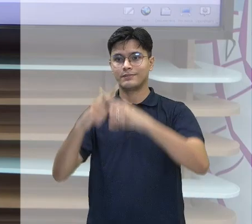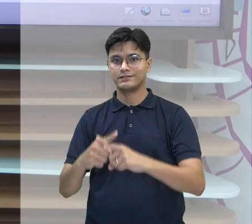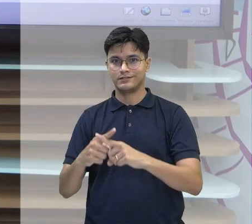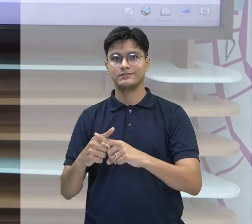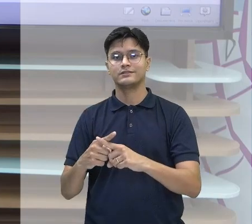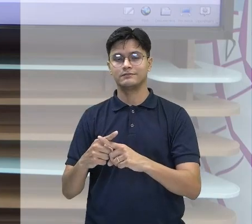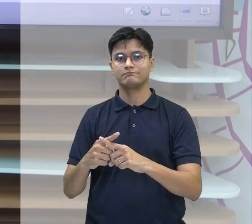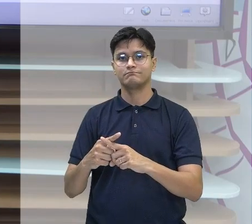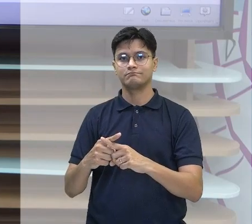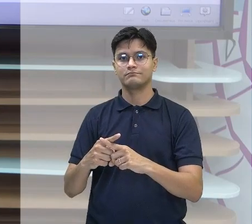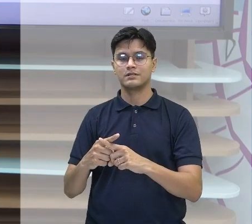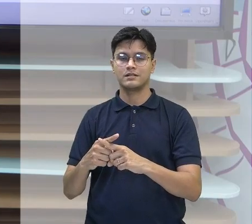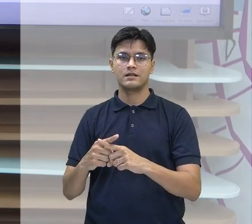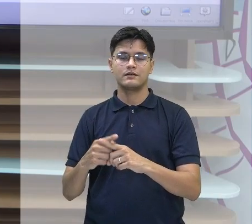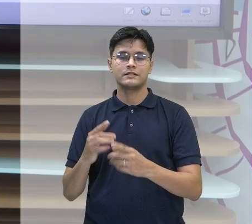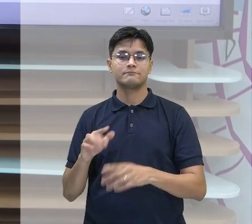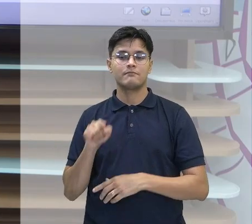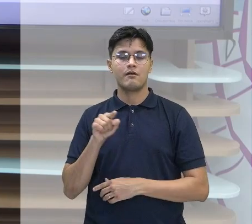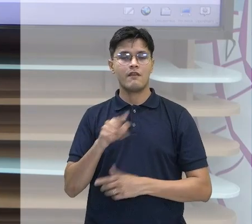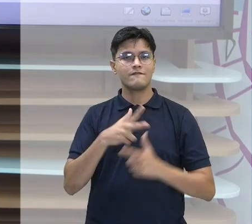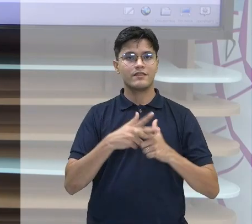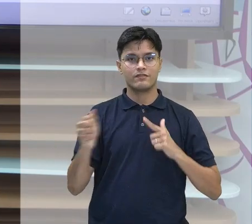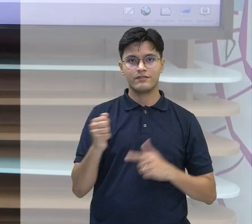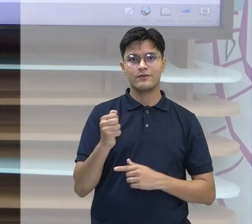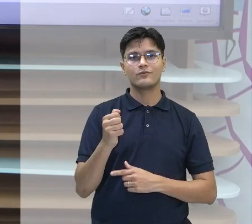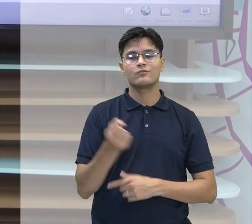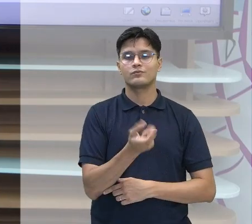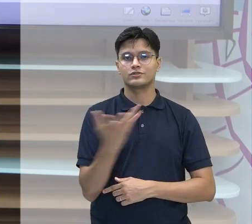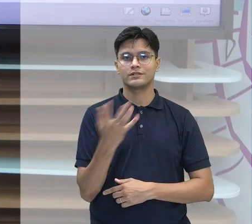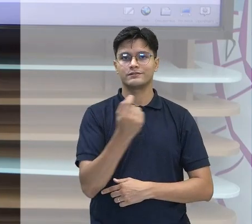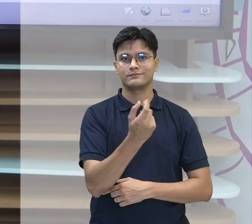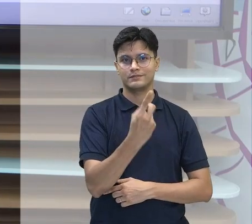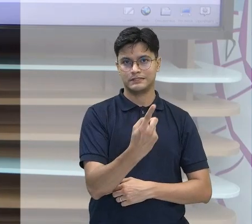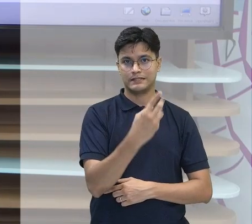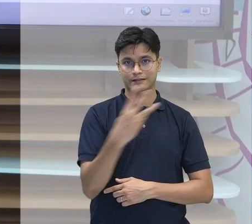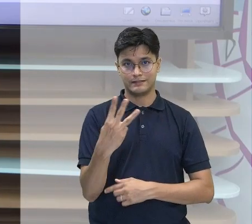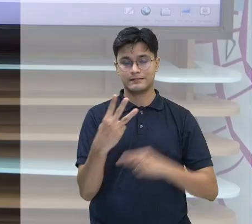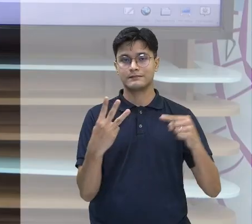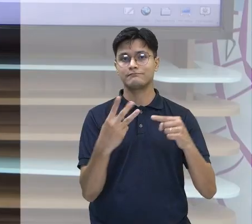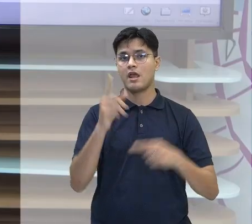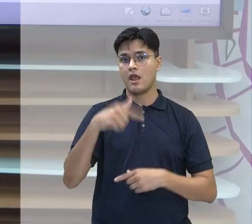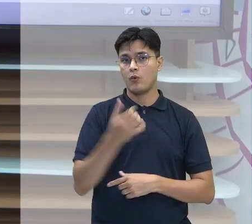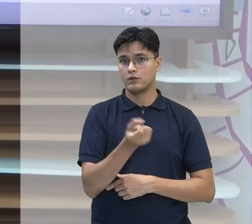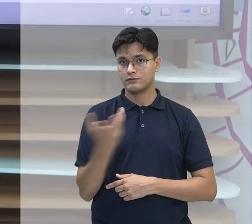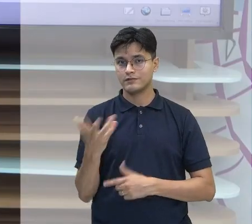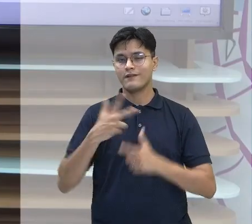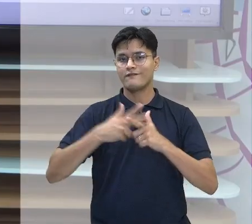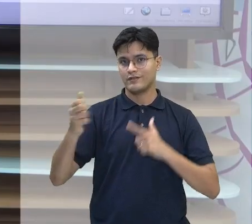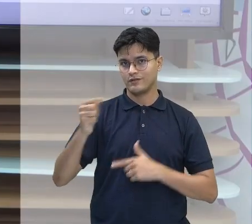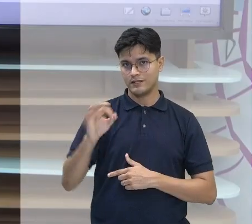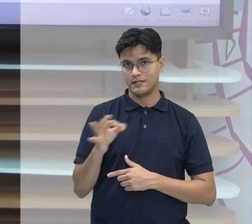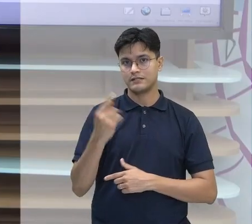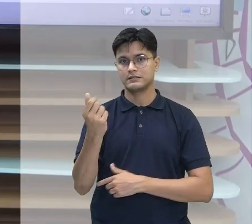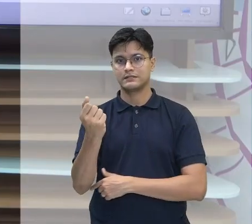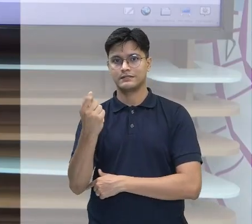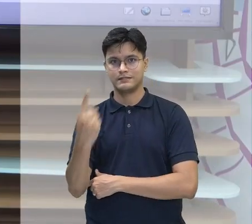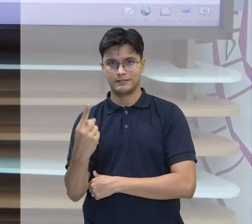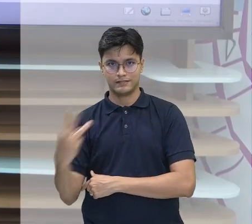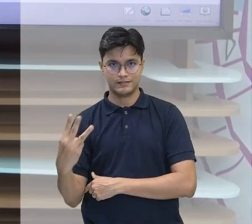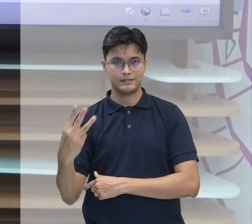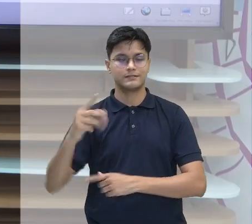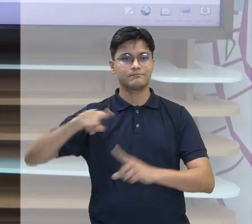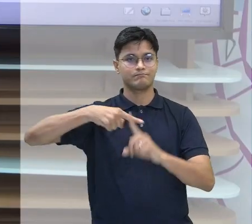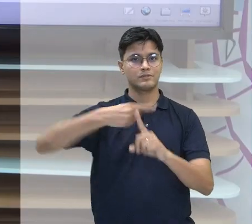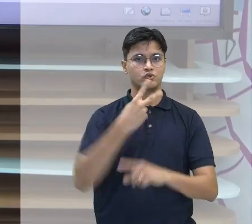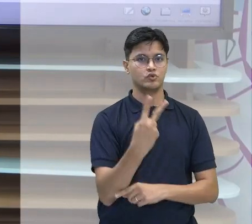venceu 13, tá? Que foram as vitórias. Perceba que quando eu somo ali o 13 mais o 2, eu tenho 15, que é justamente